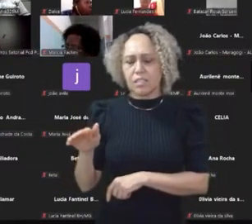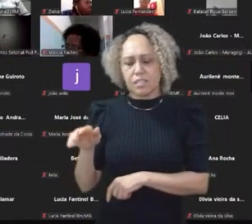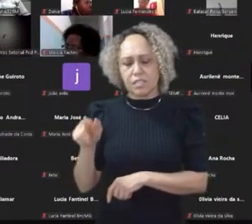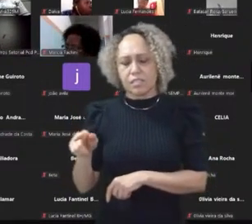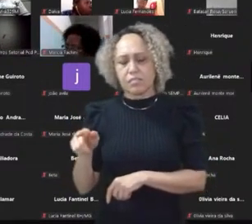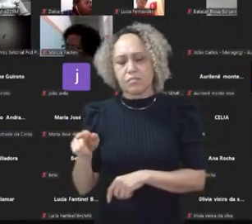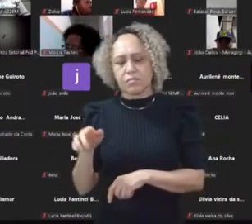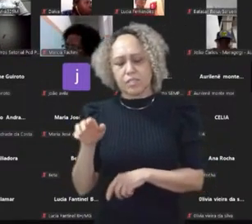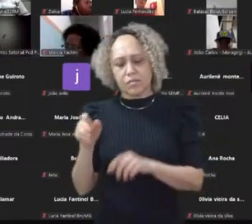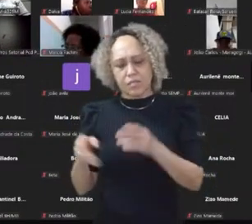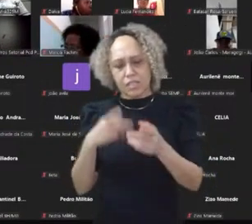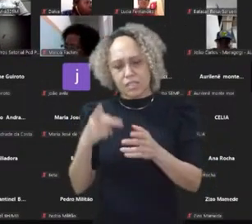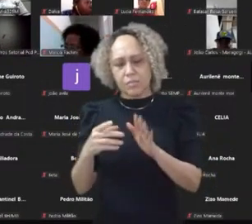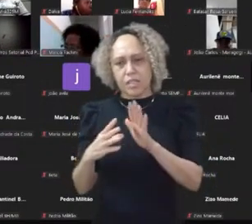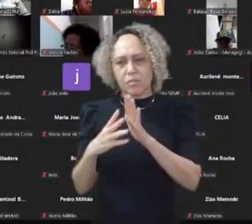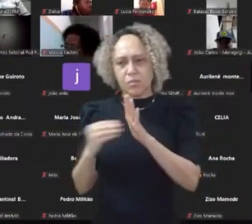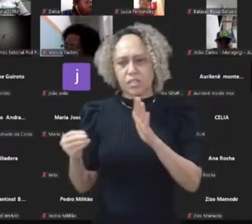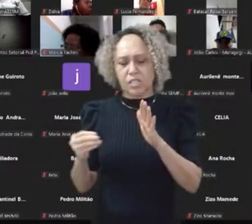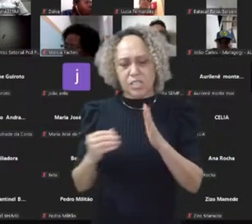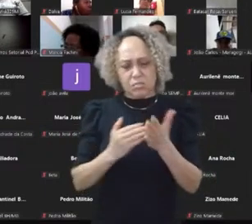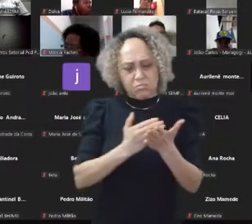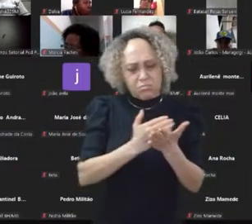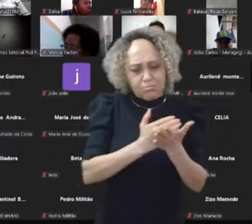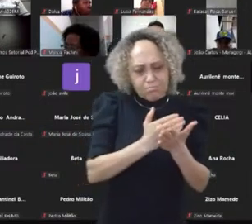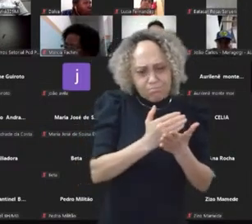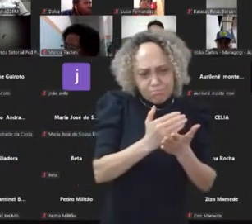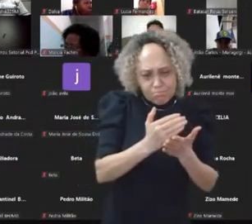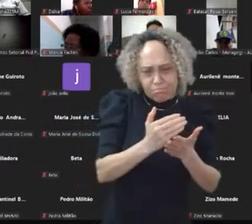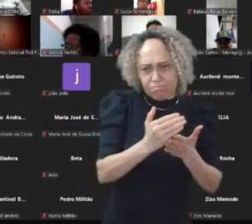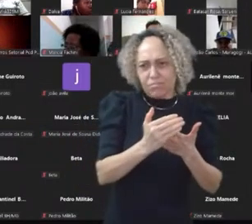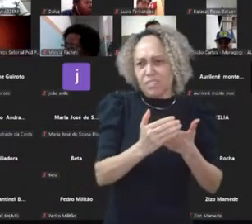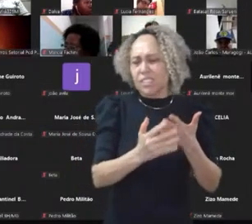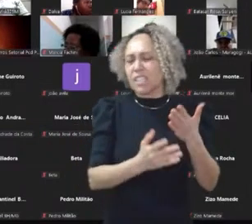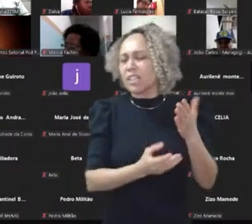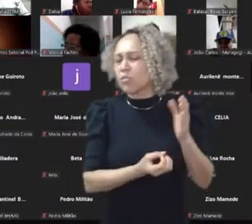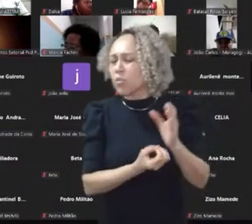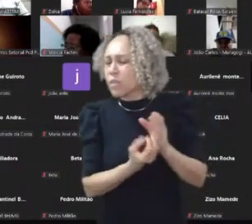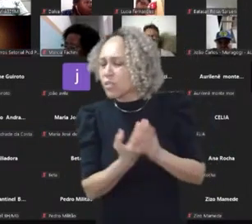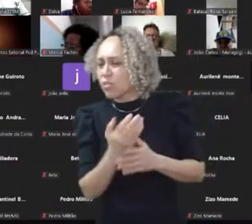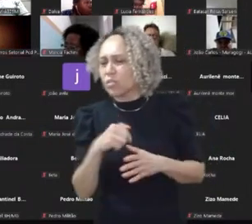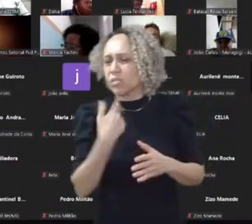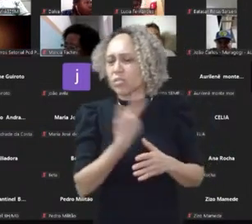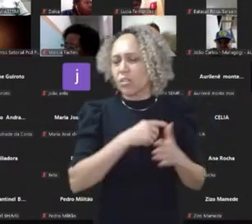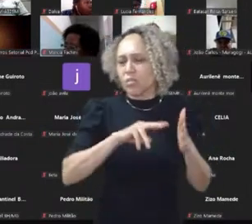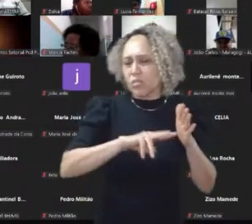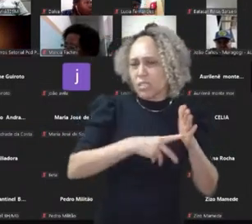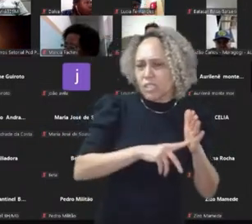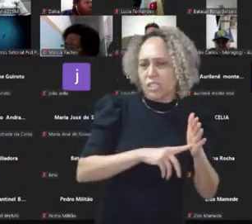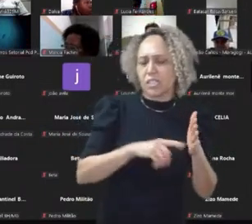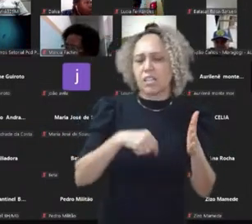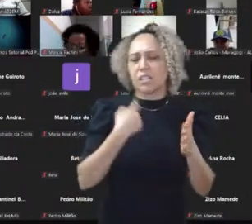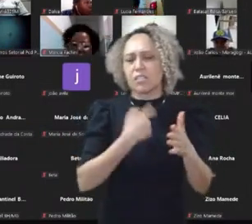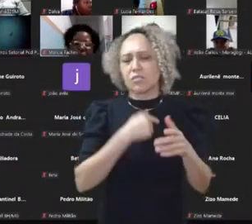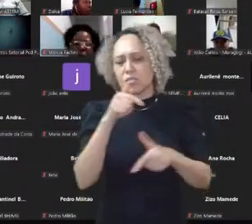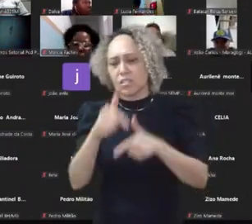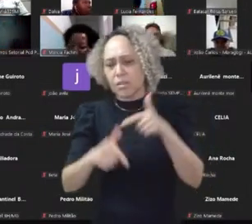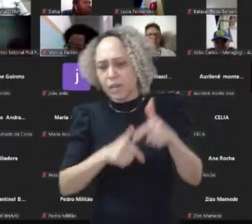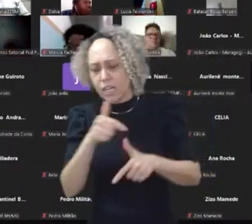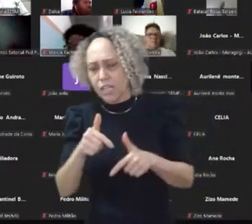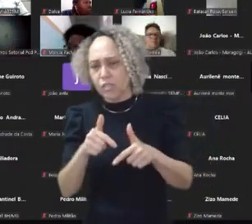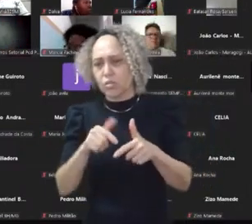trabalhadora que originou os nossos sindicatos o partido a nossa gloriosa Central Única dos